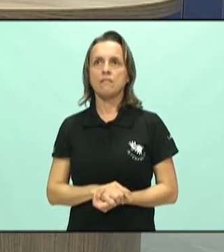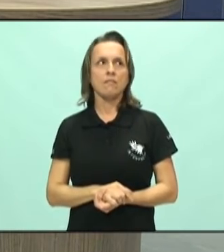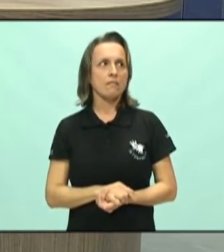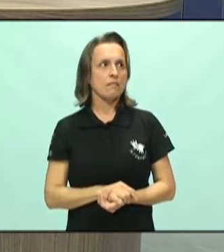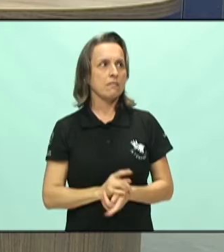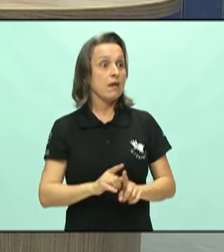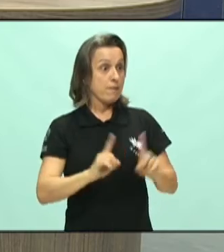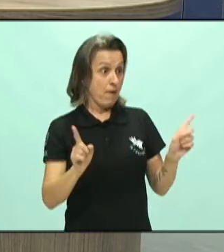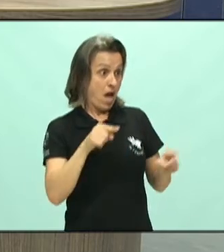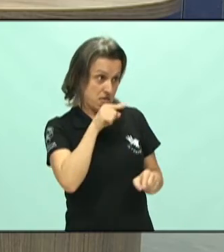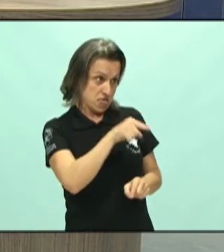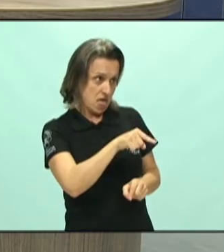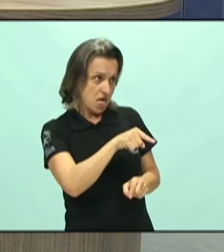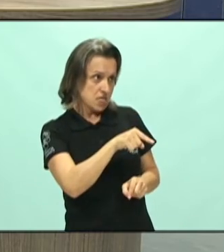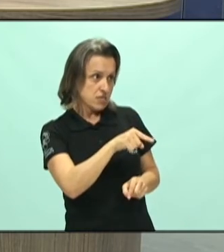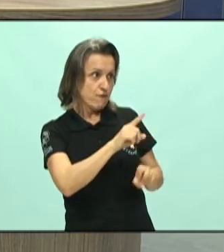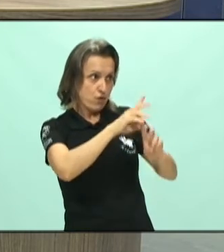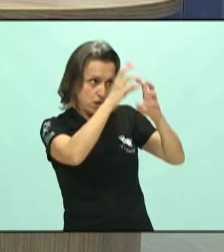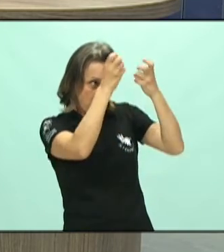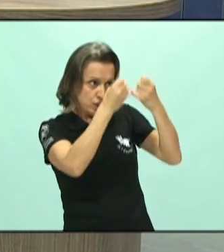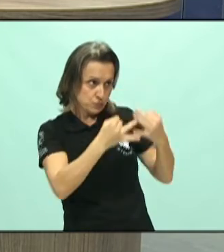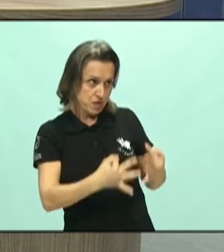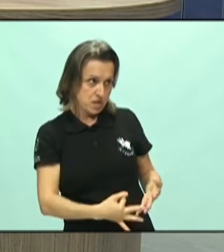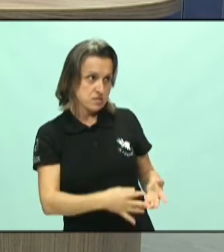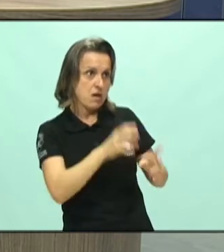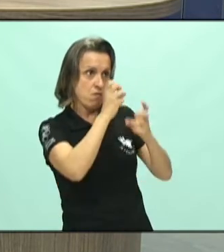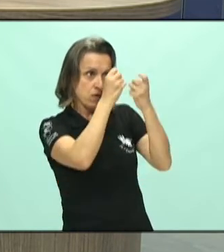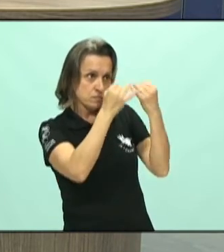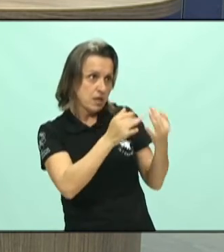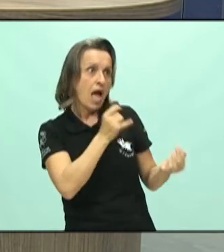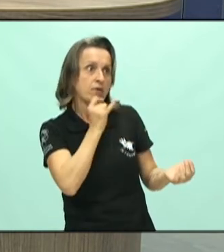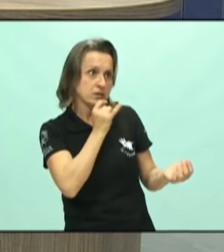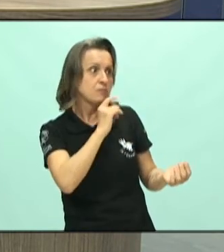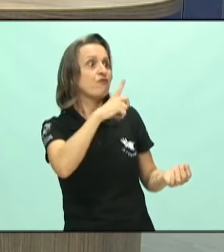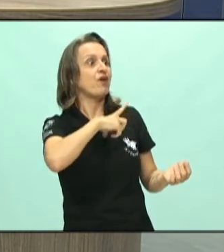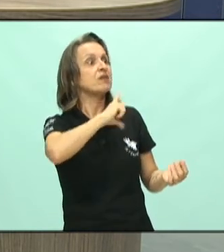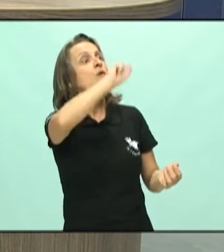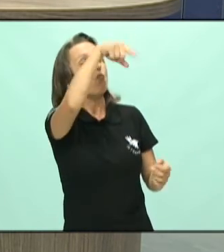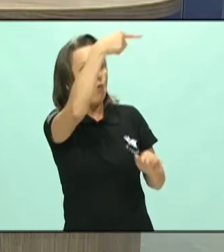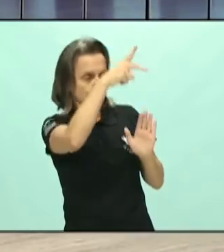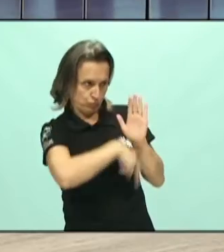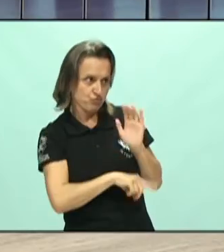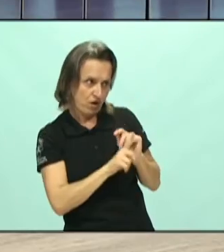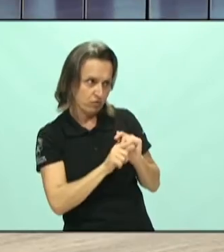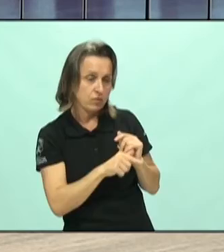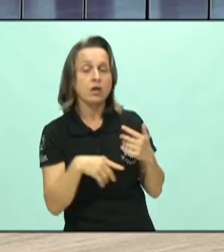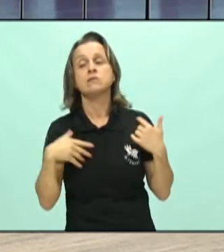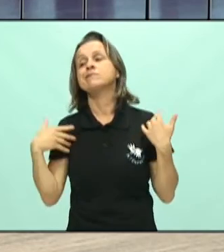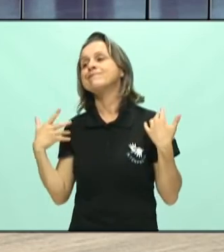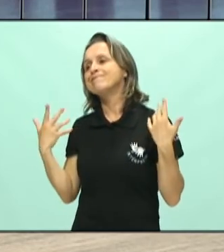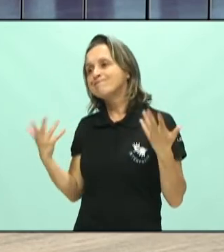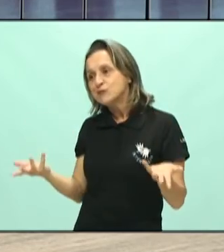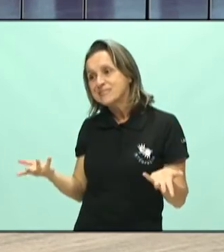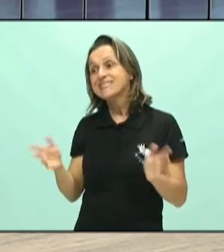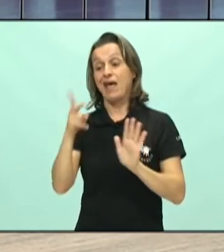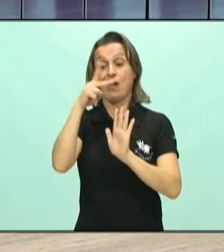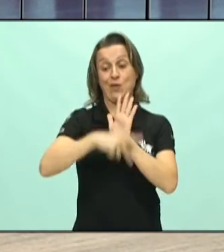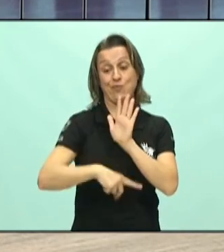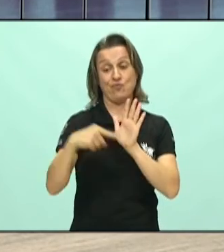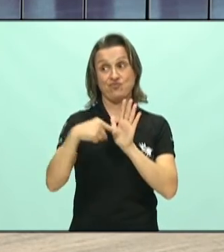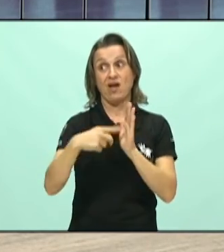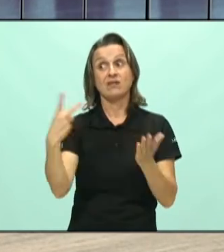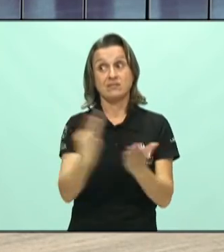ó, vai haver um outro projeto de rescaldo, por isso... Pois é, aí vem a questão. O projeto estava equivocado. O